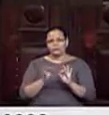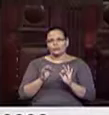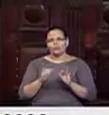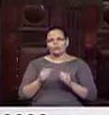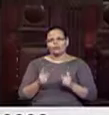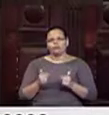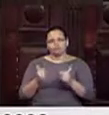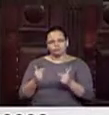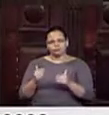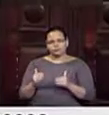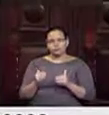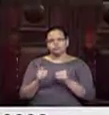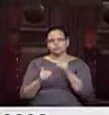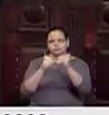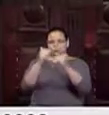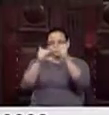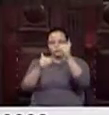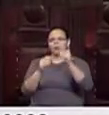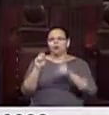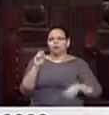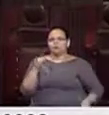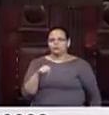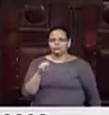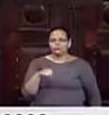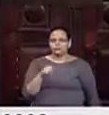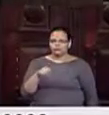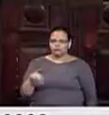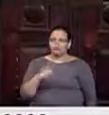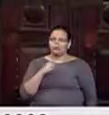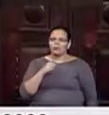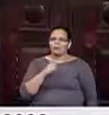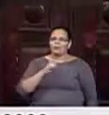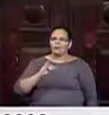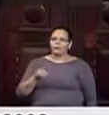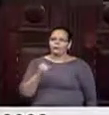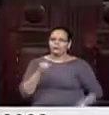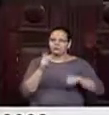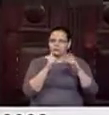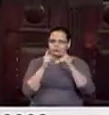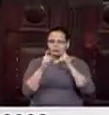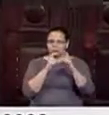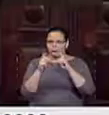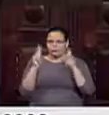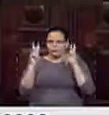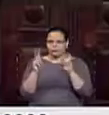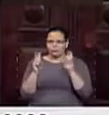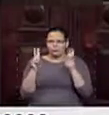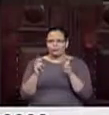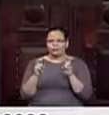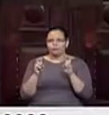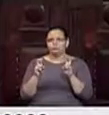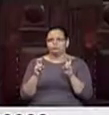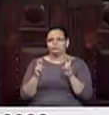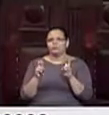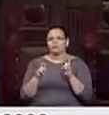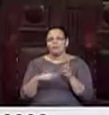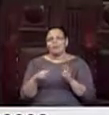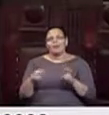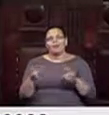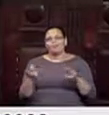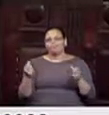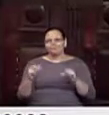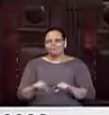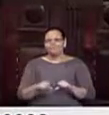projeto avance. E aí, sim, tenhamos a oportunidade de debater o tema de redução de danos nesta casa. Porque aí